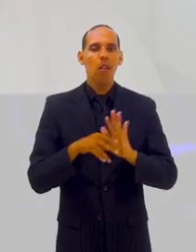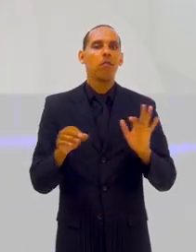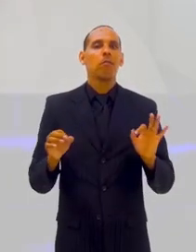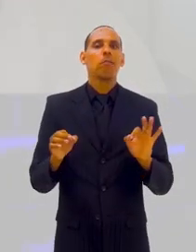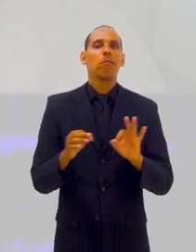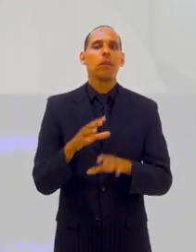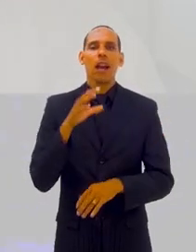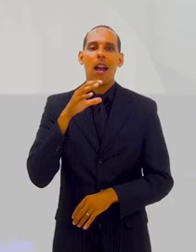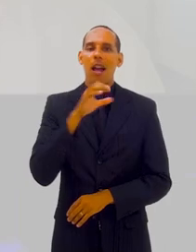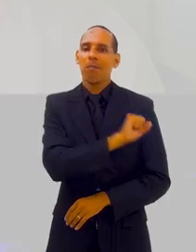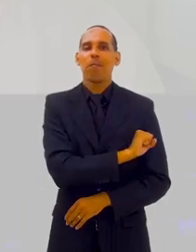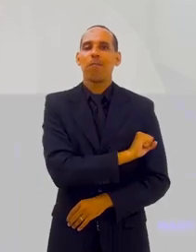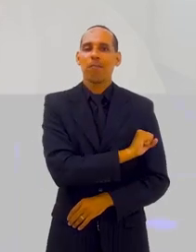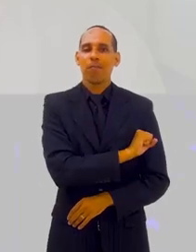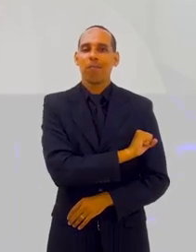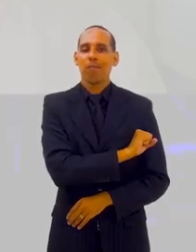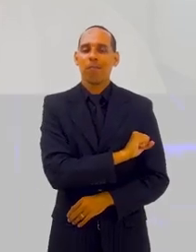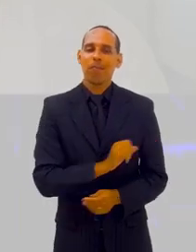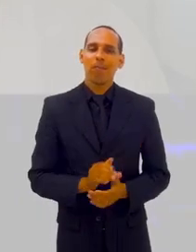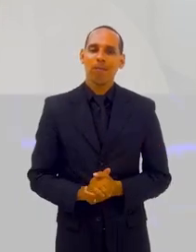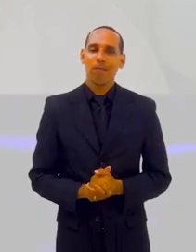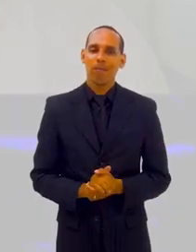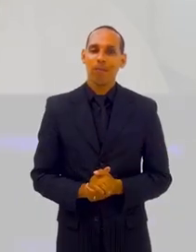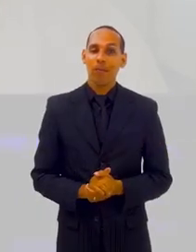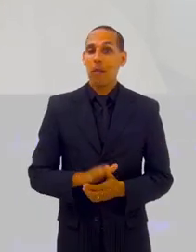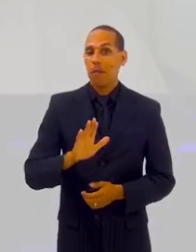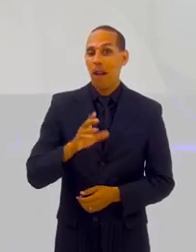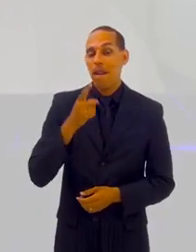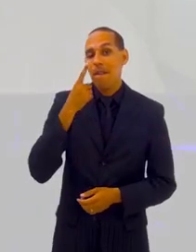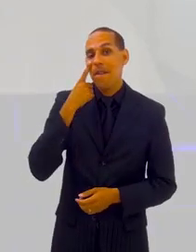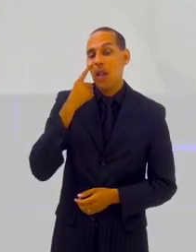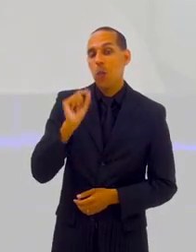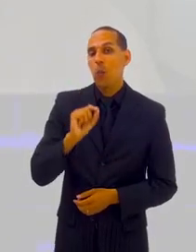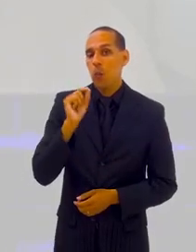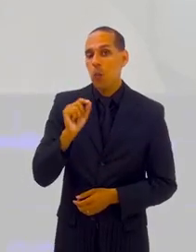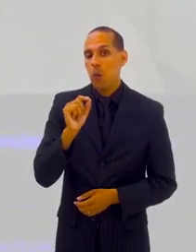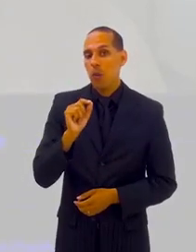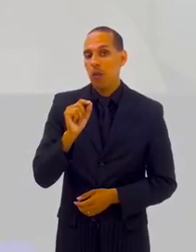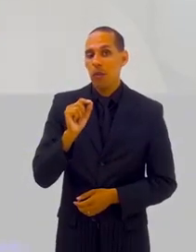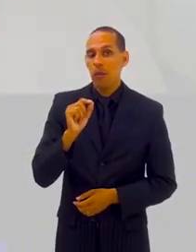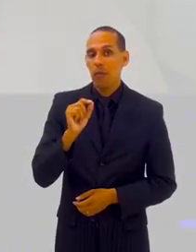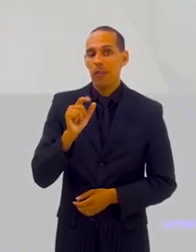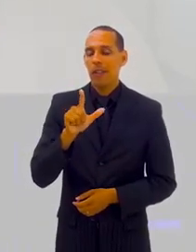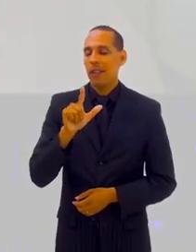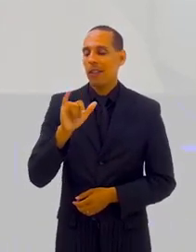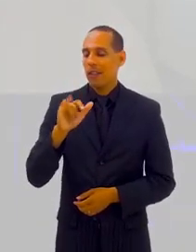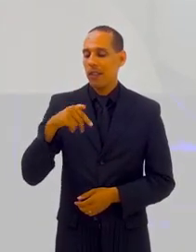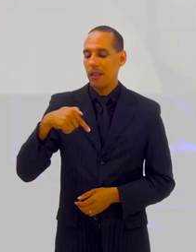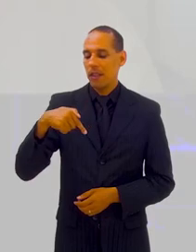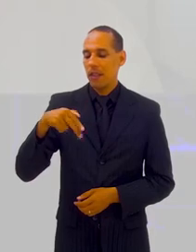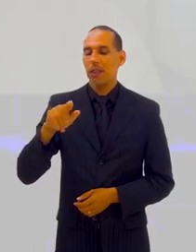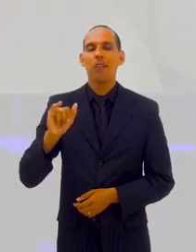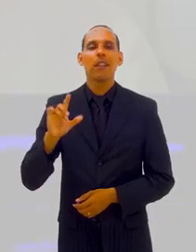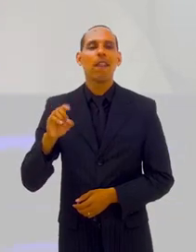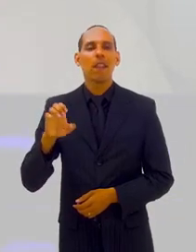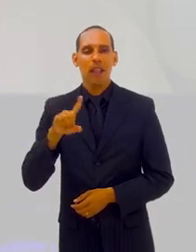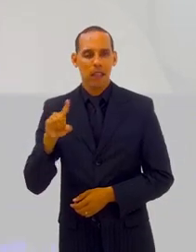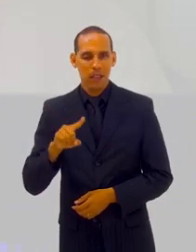projeto, sempre tendo em vista a liquidez, né,